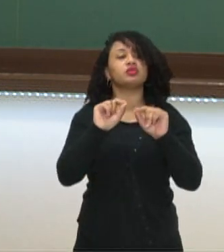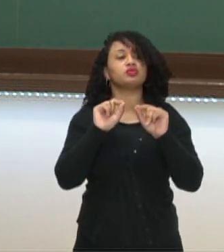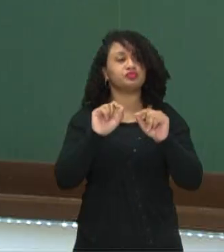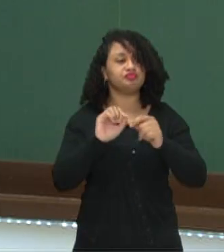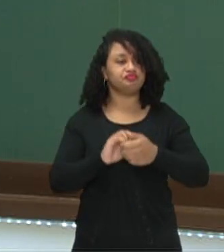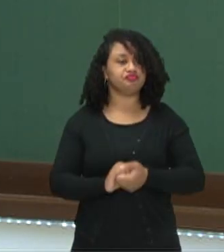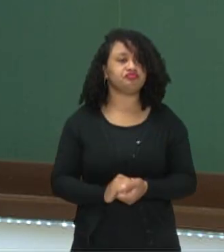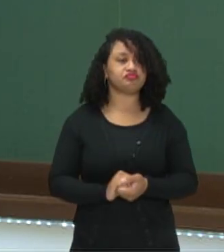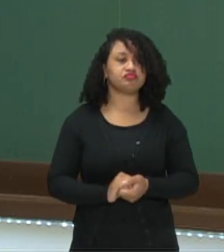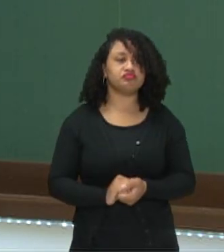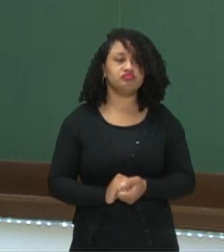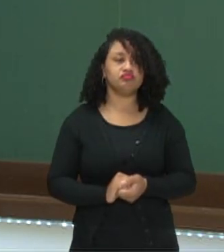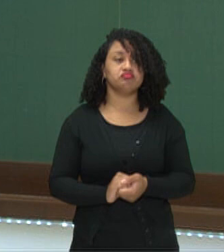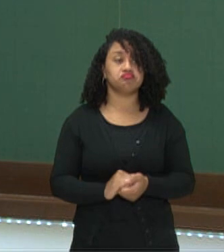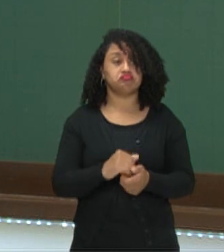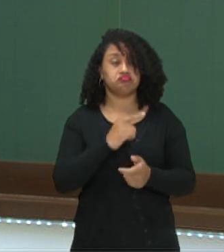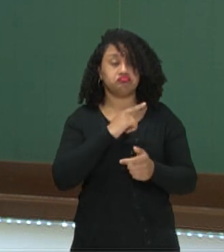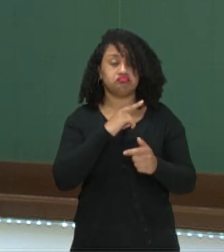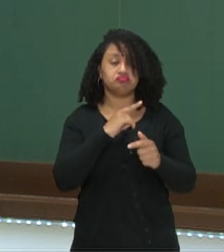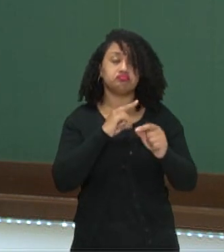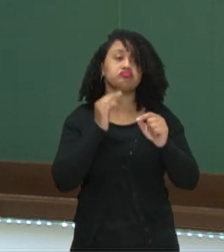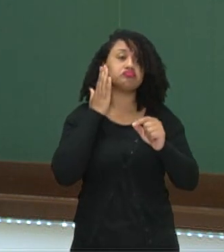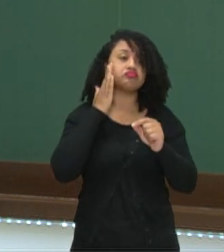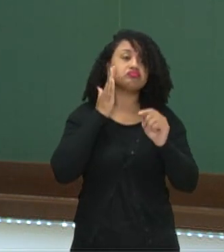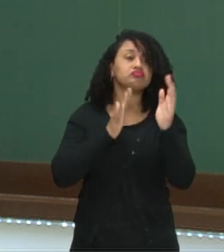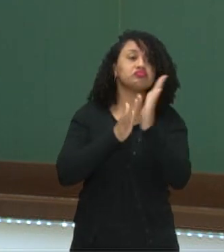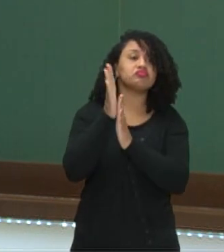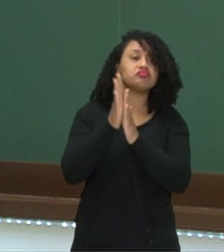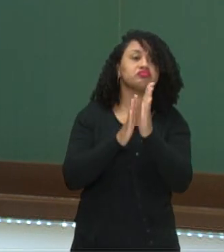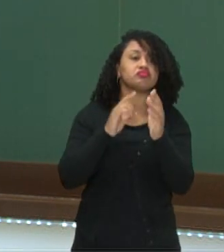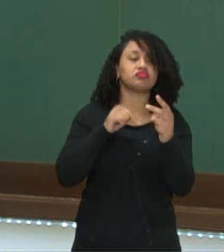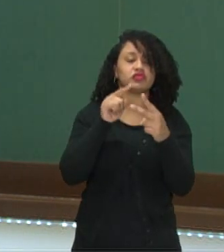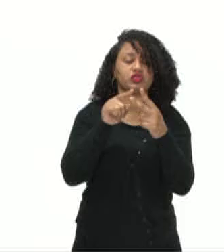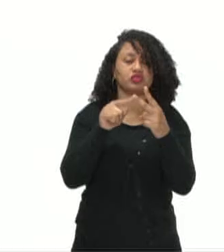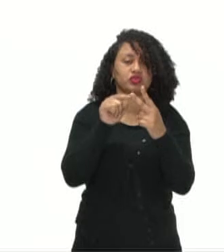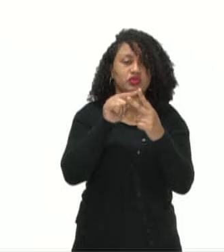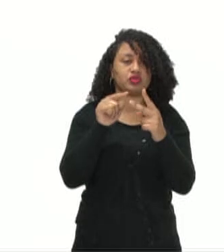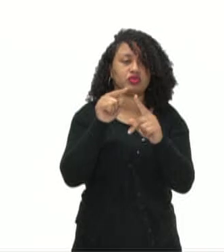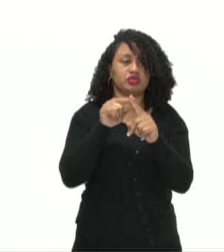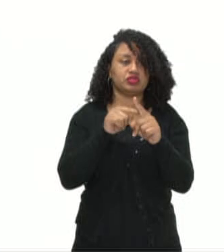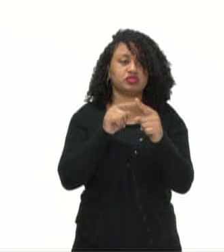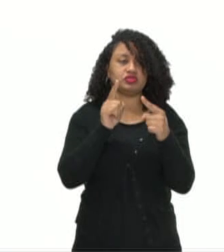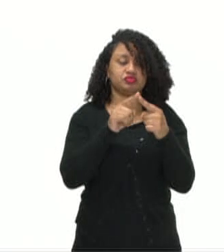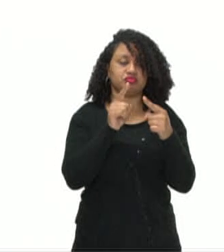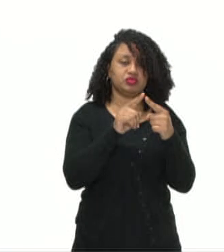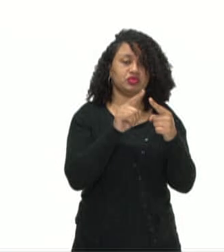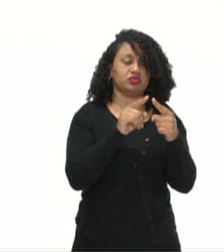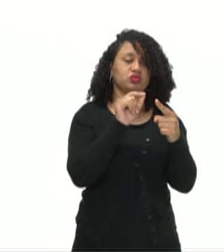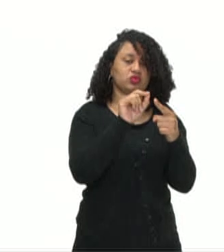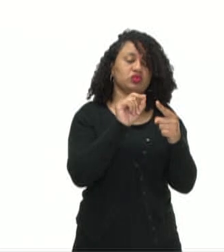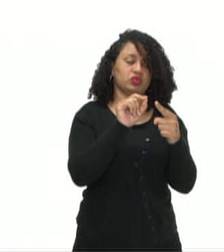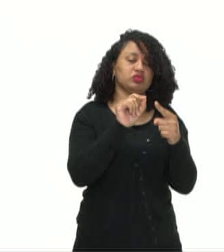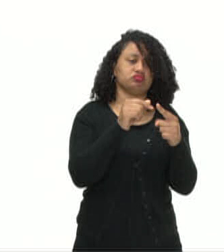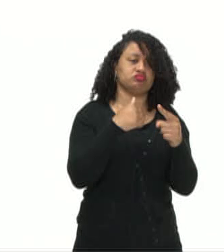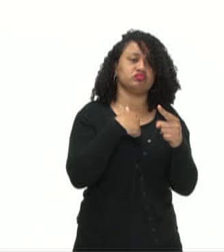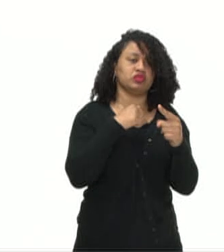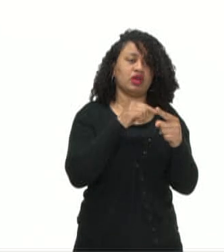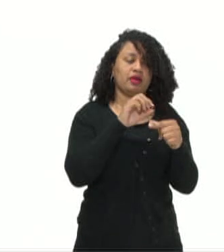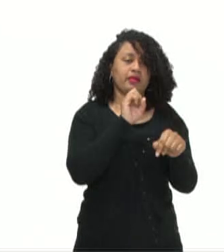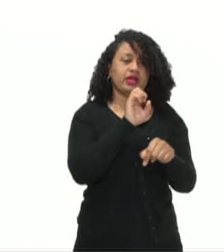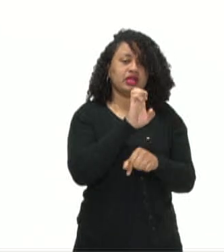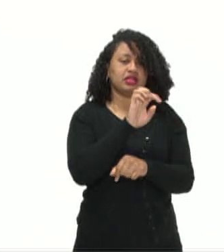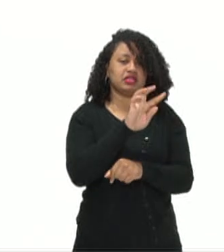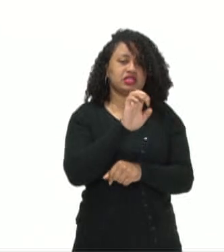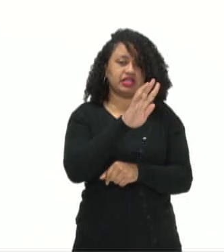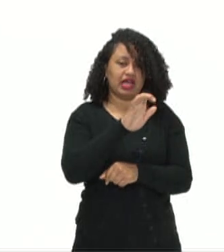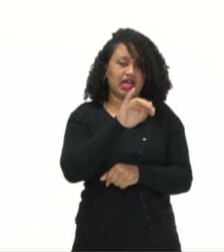basicamente? Nós temos que o atrito, ele tem dois tipos, o atrito do coeficiente estático e